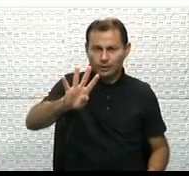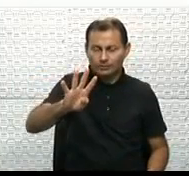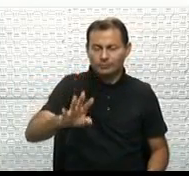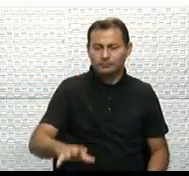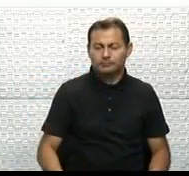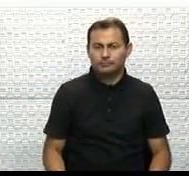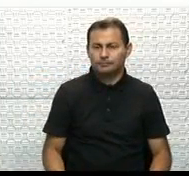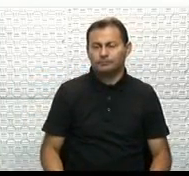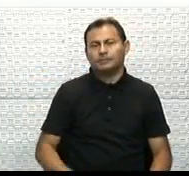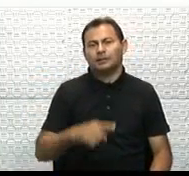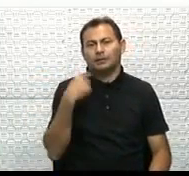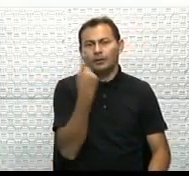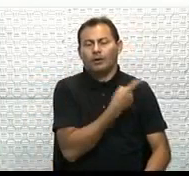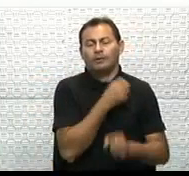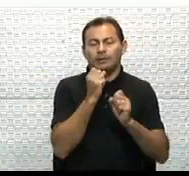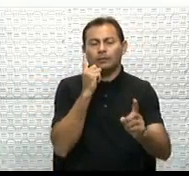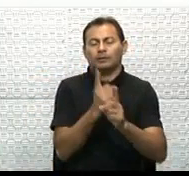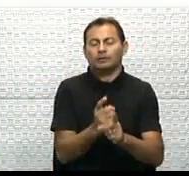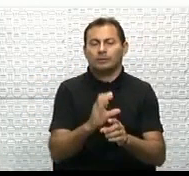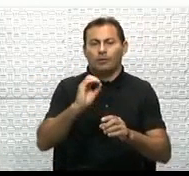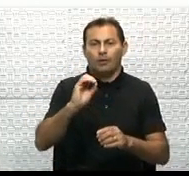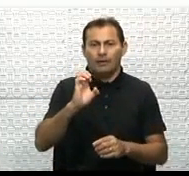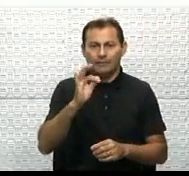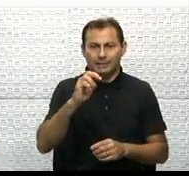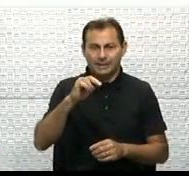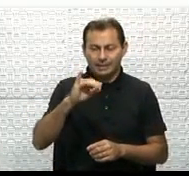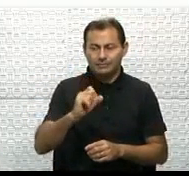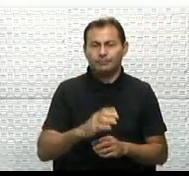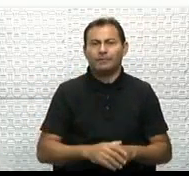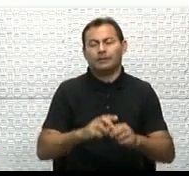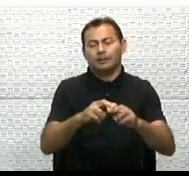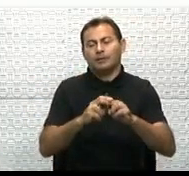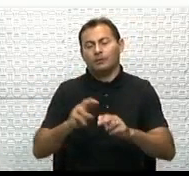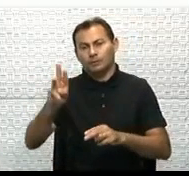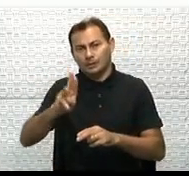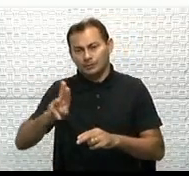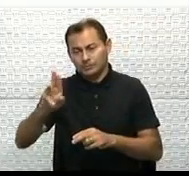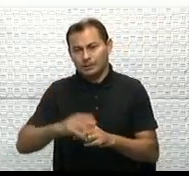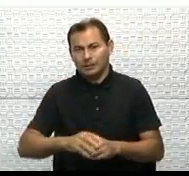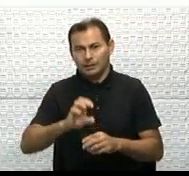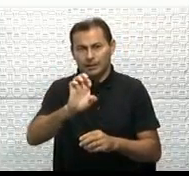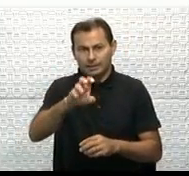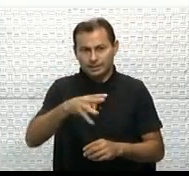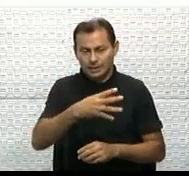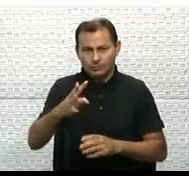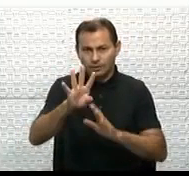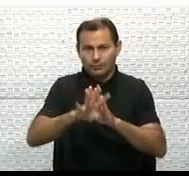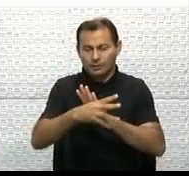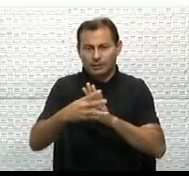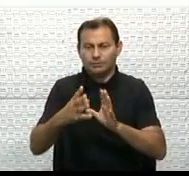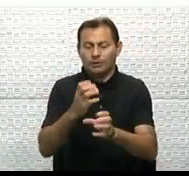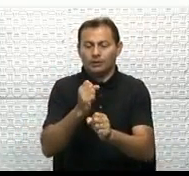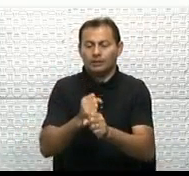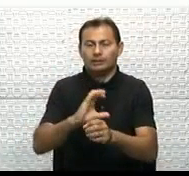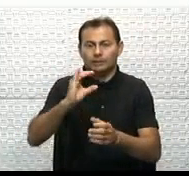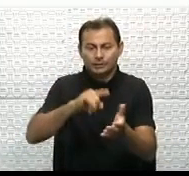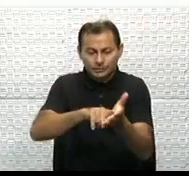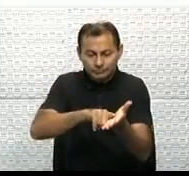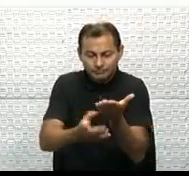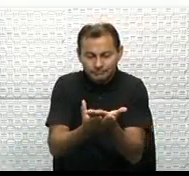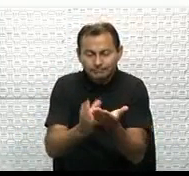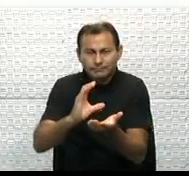0,954. E aí nós podemos encontrar esse coeficiente de correlação tanto utilizando o Excel, a calculadora científica,